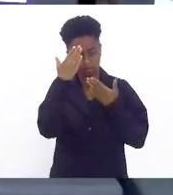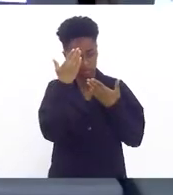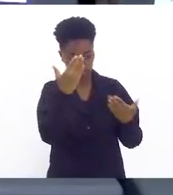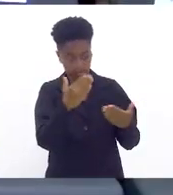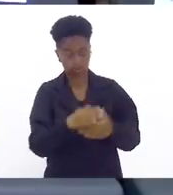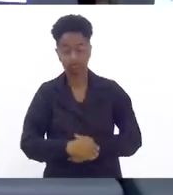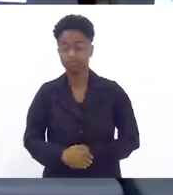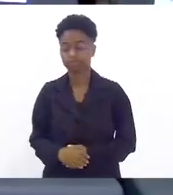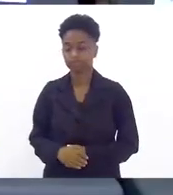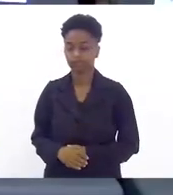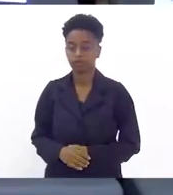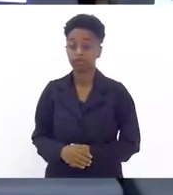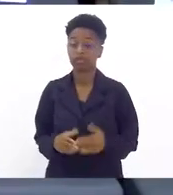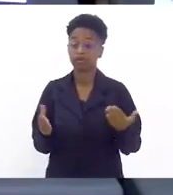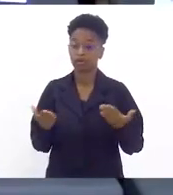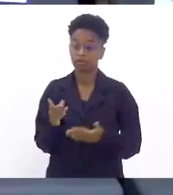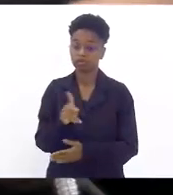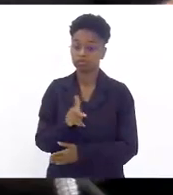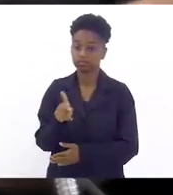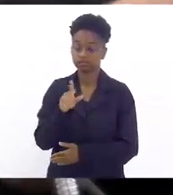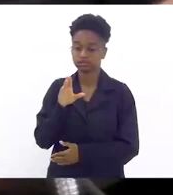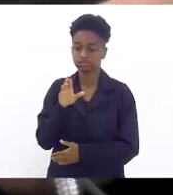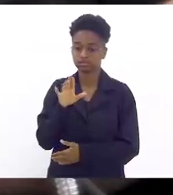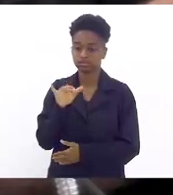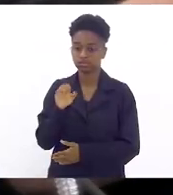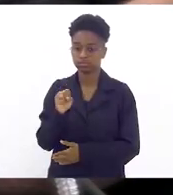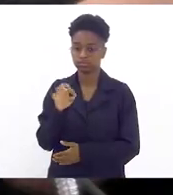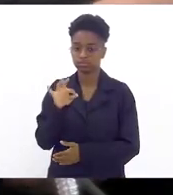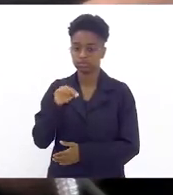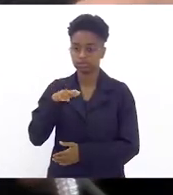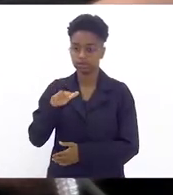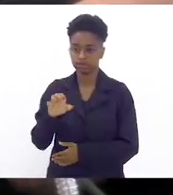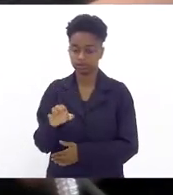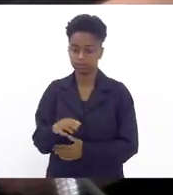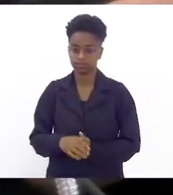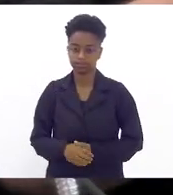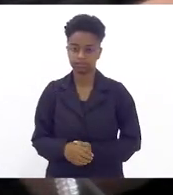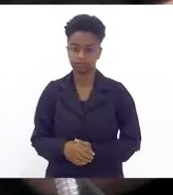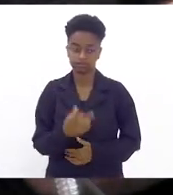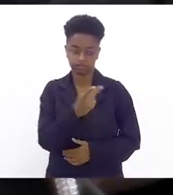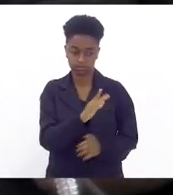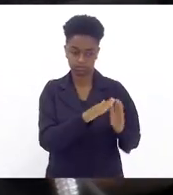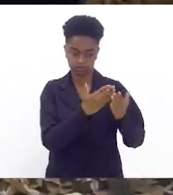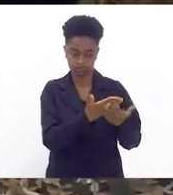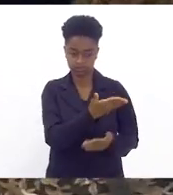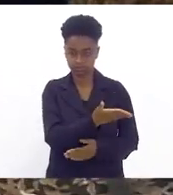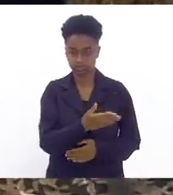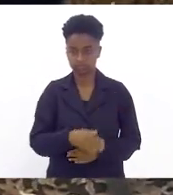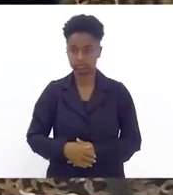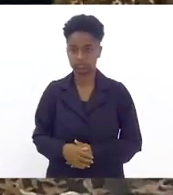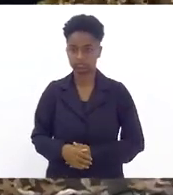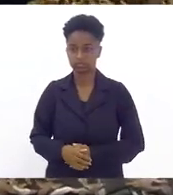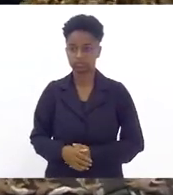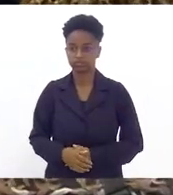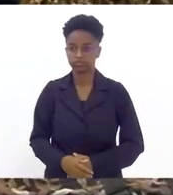agora a professora Cristiane Messias da Martins Pena